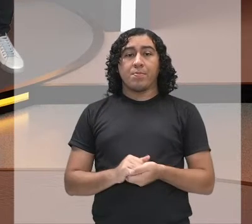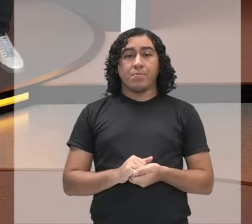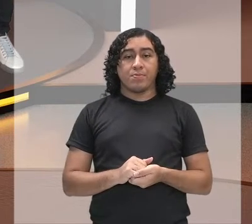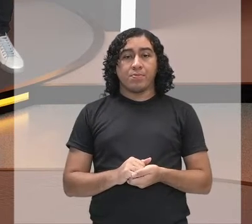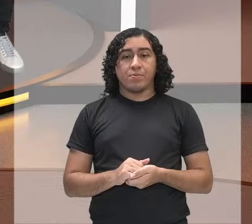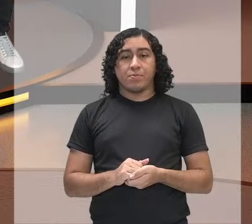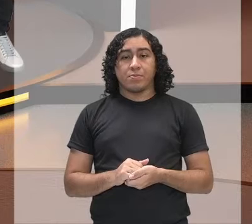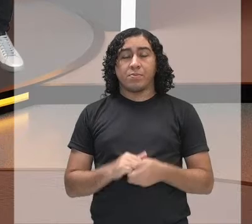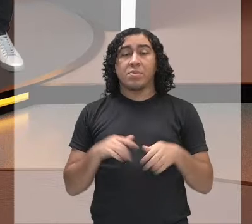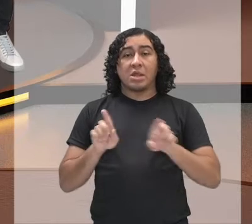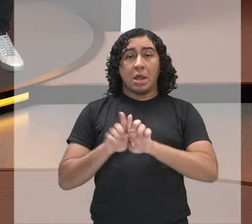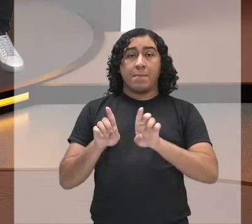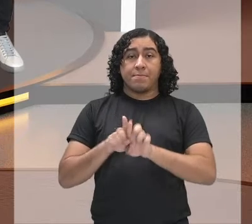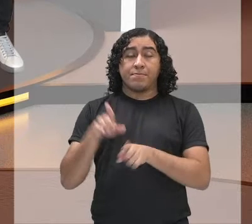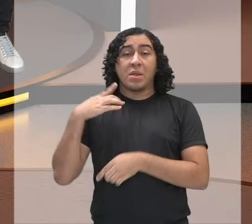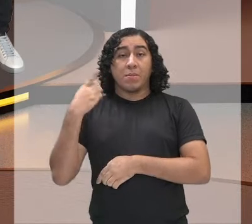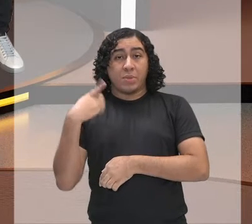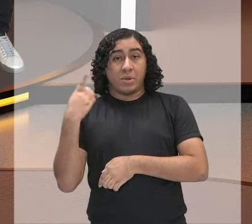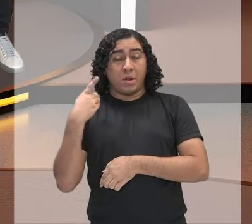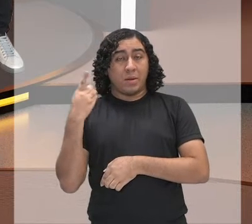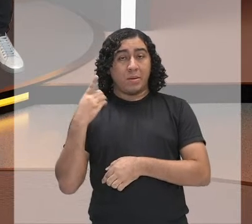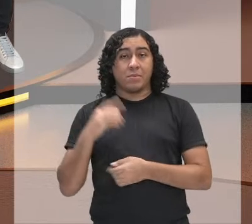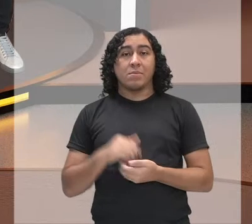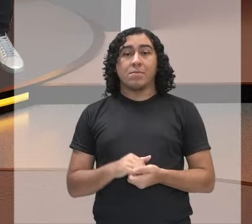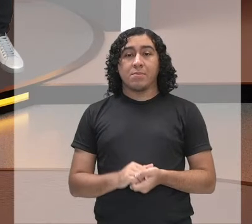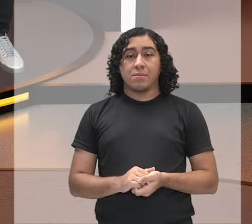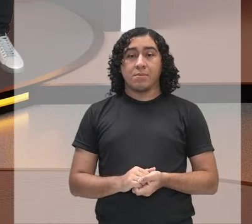os deputados,